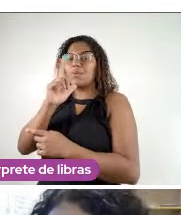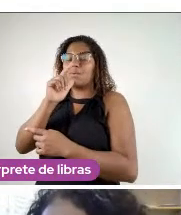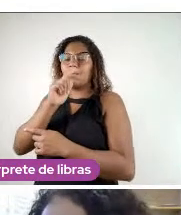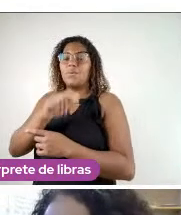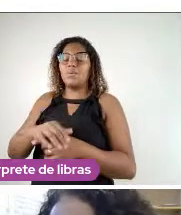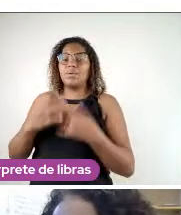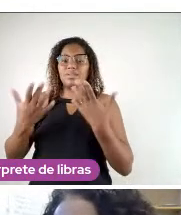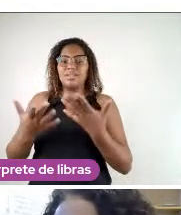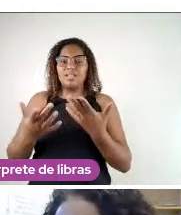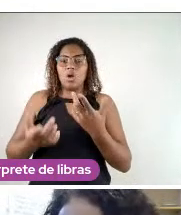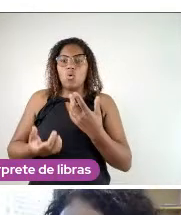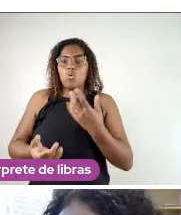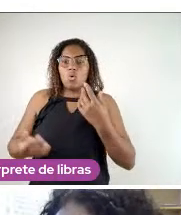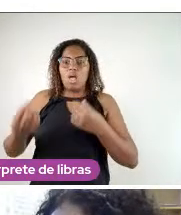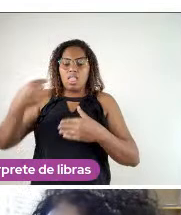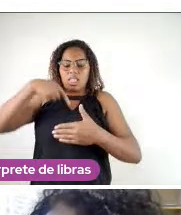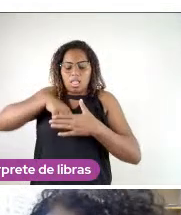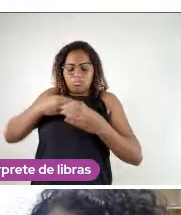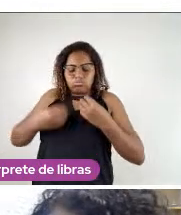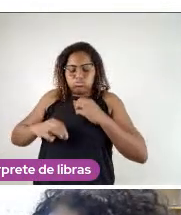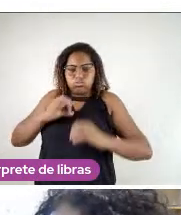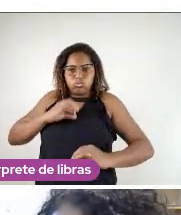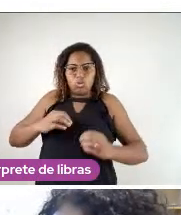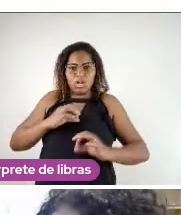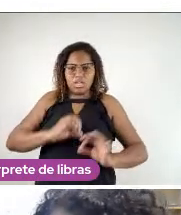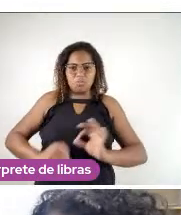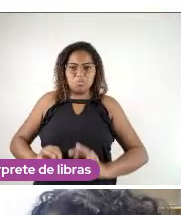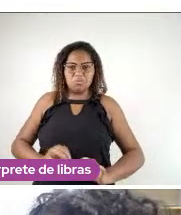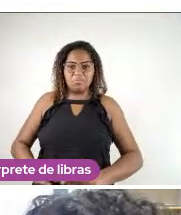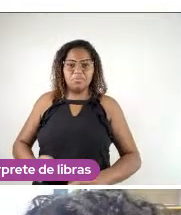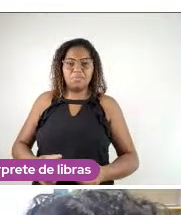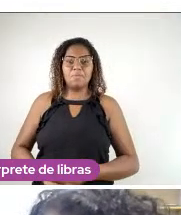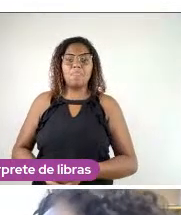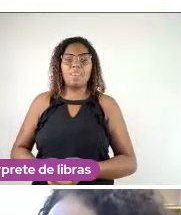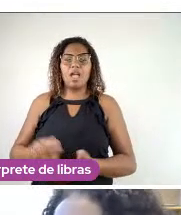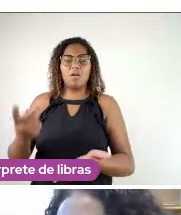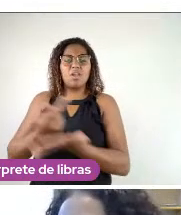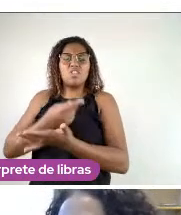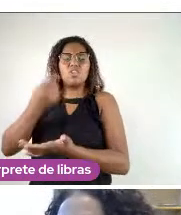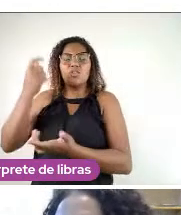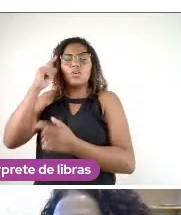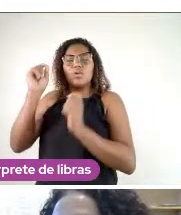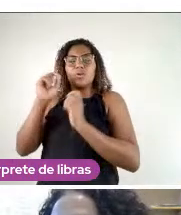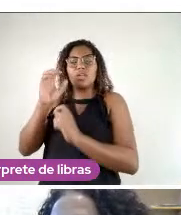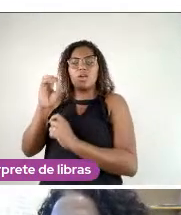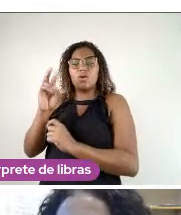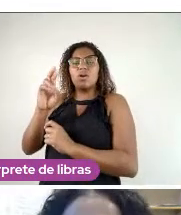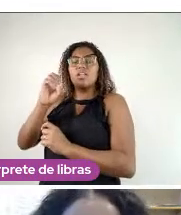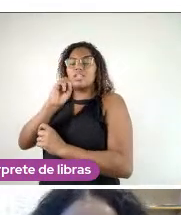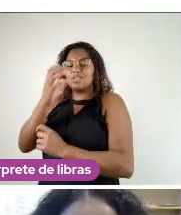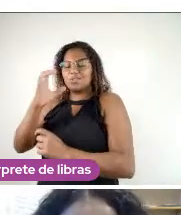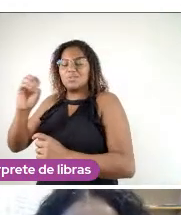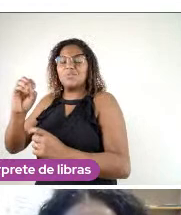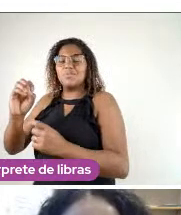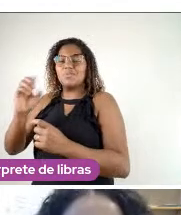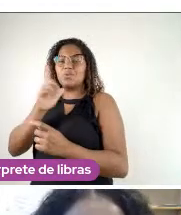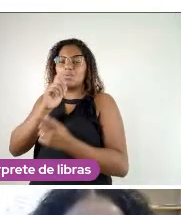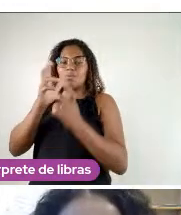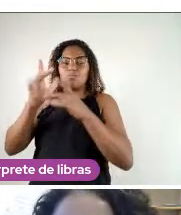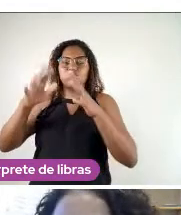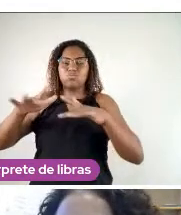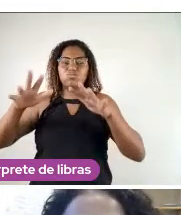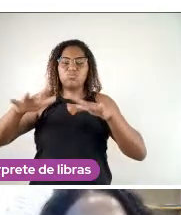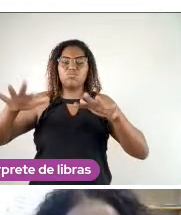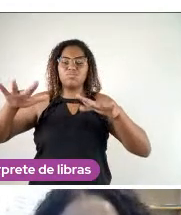os organismos, né? Por exemplo, aqui, acredito que seja um ouriço do mar, eles acabam sendo engolidos,